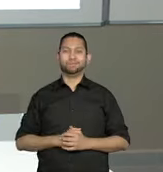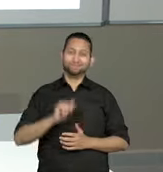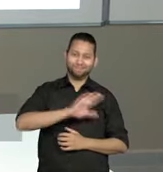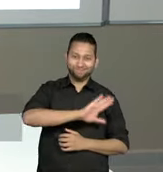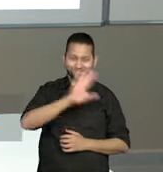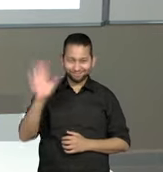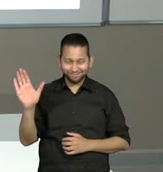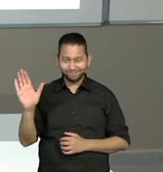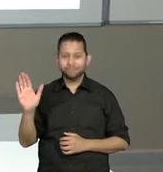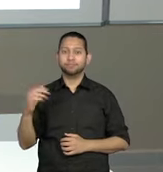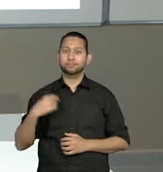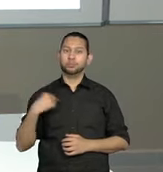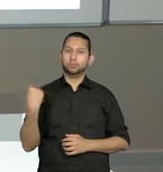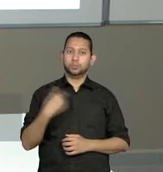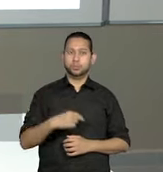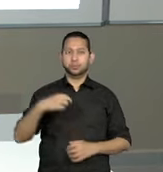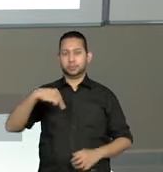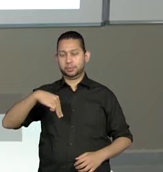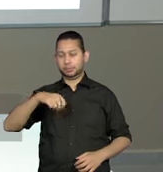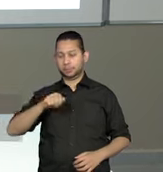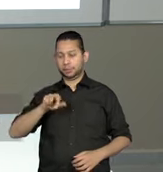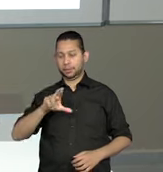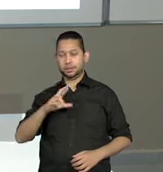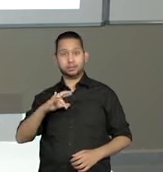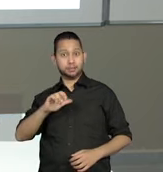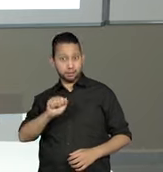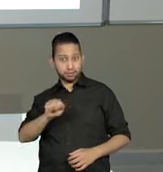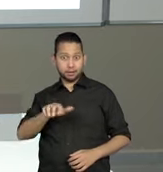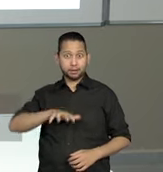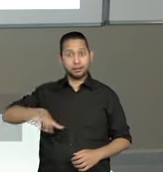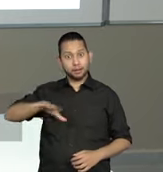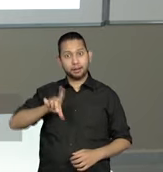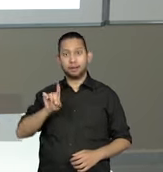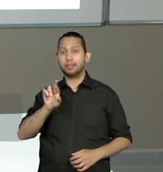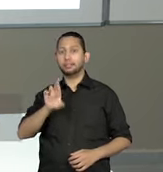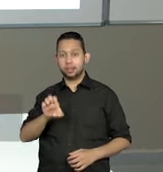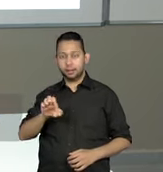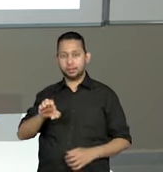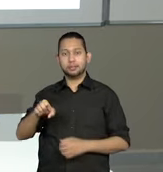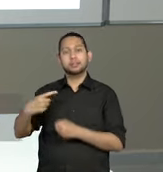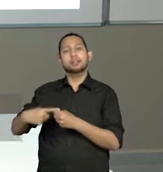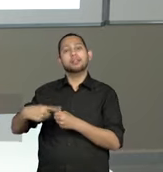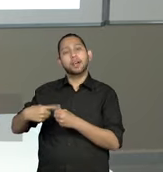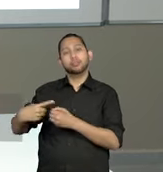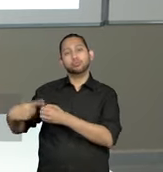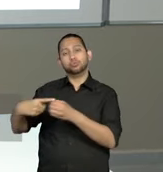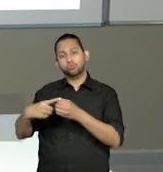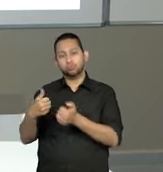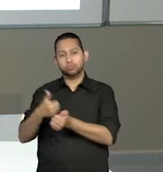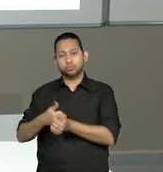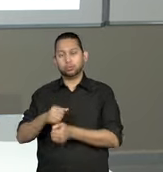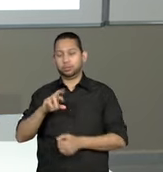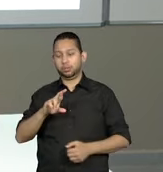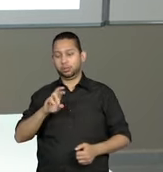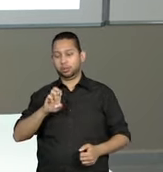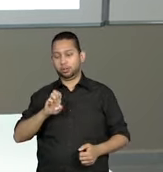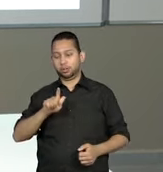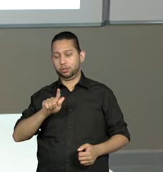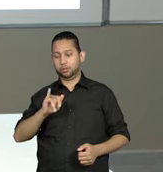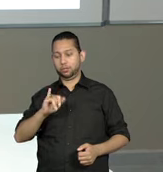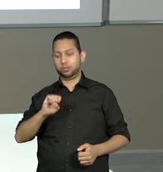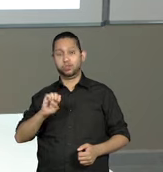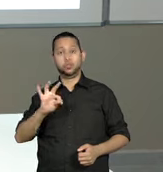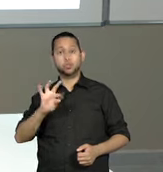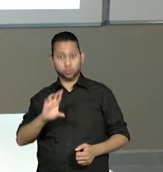Olá, eu sou a professora Márcia Bacic, aqui da Diretoria de Registro. Trabalho nas escolas Antônio